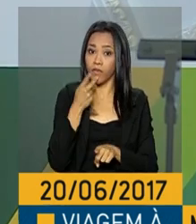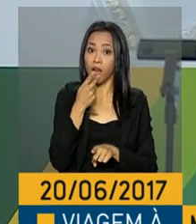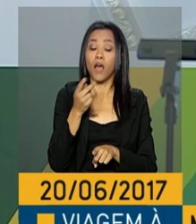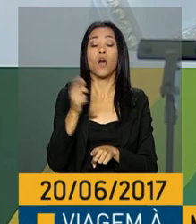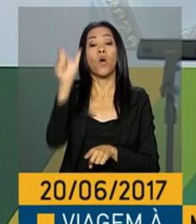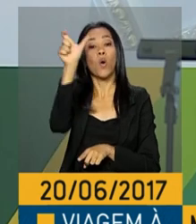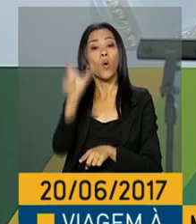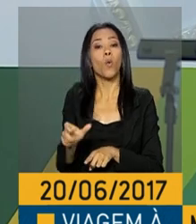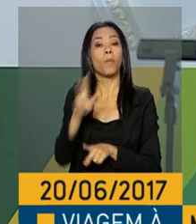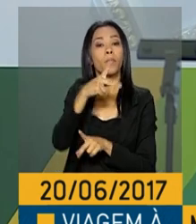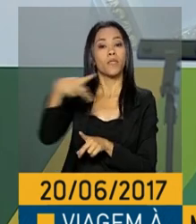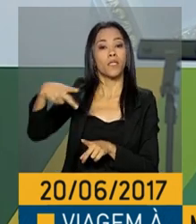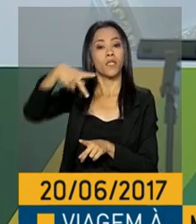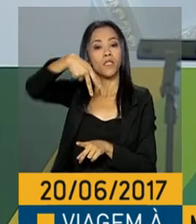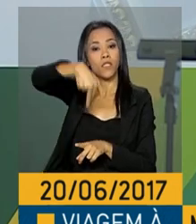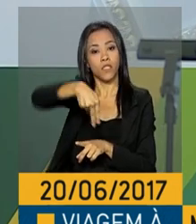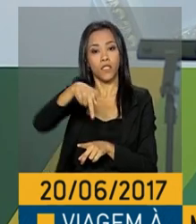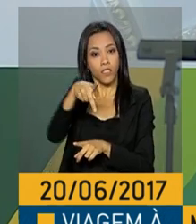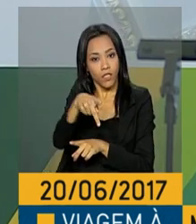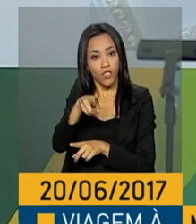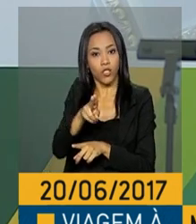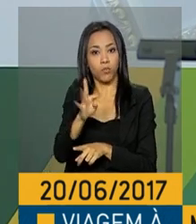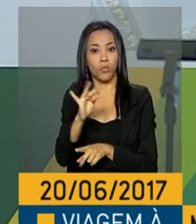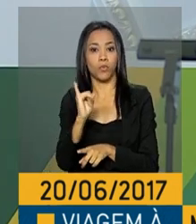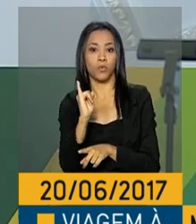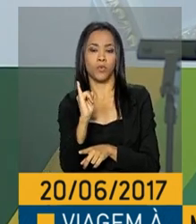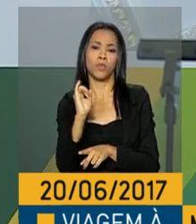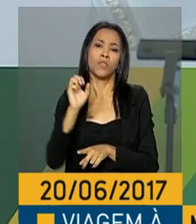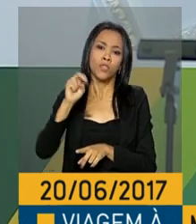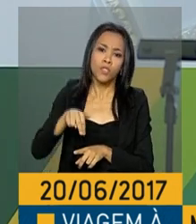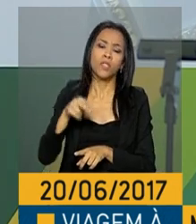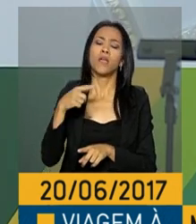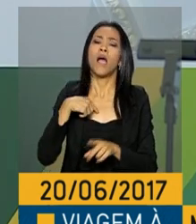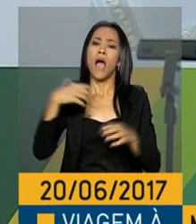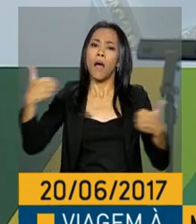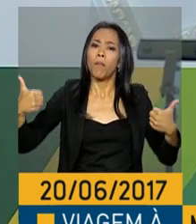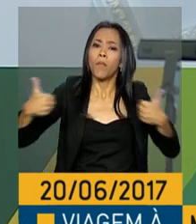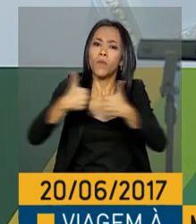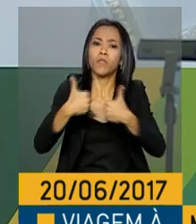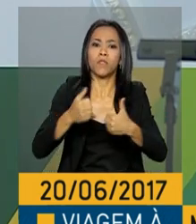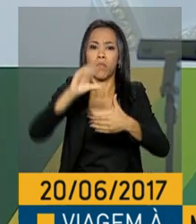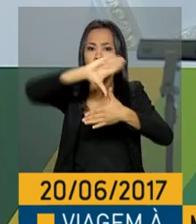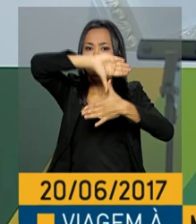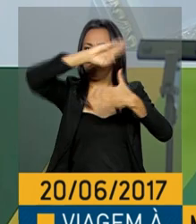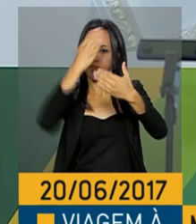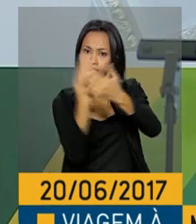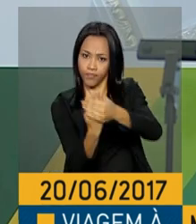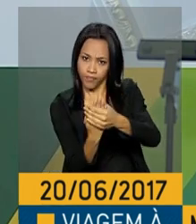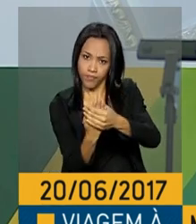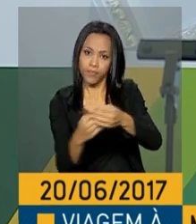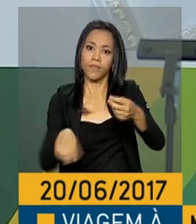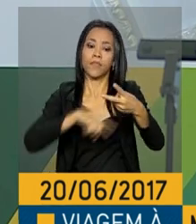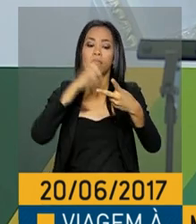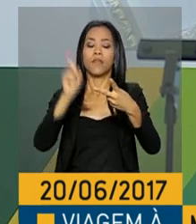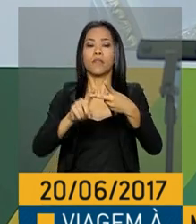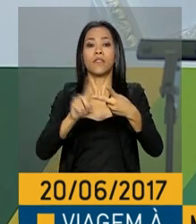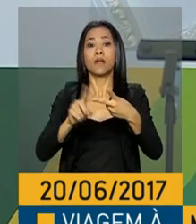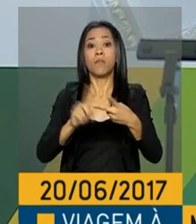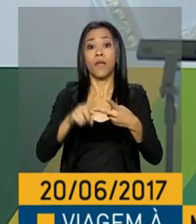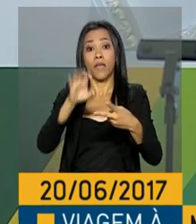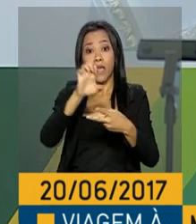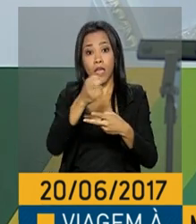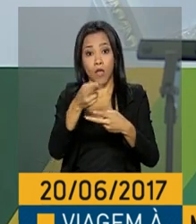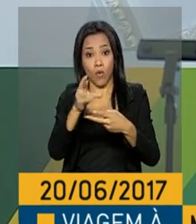que nós partilharemos, trabalharemos pela aproximação entre o Mercosul e a União Econômica Eurasiática, que é uma coisa